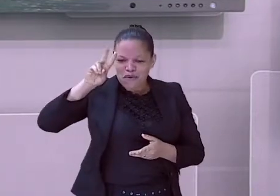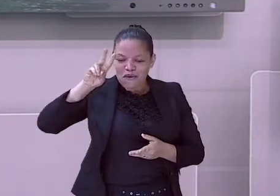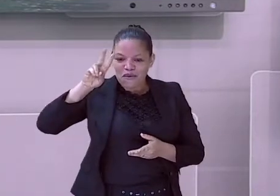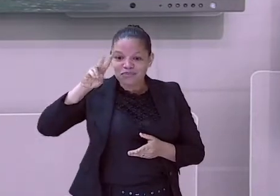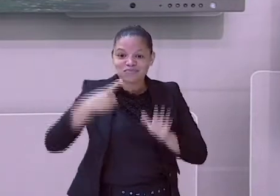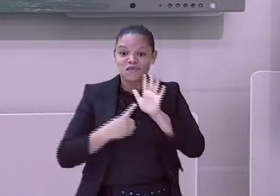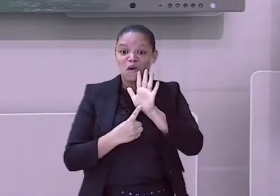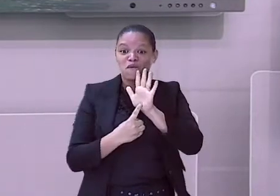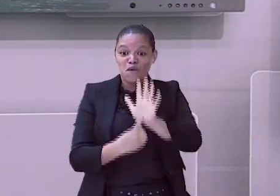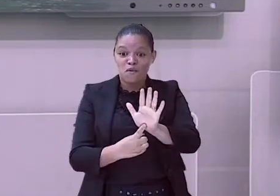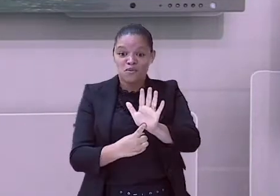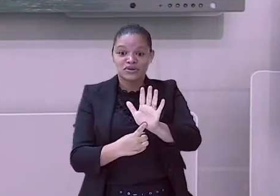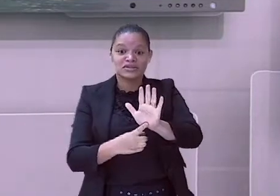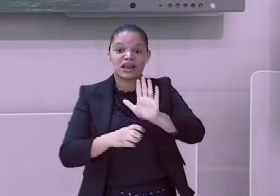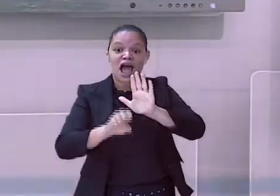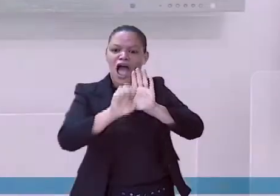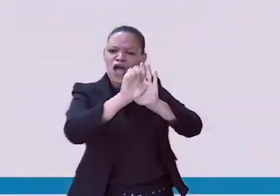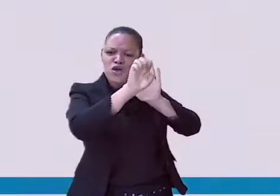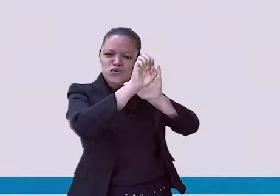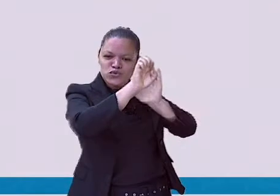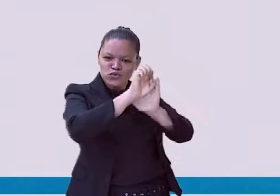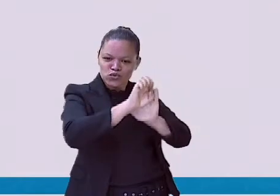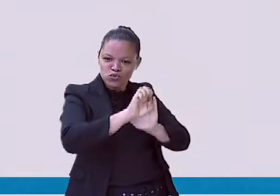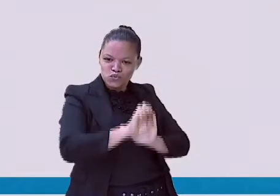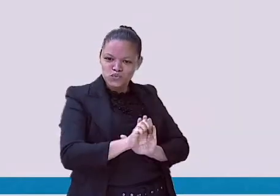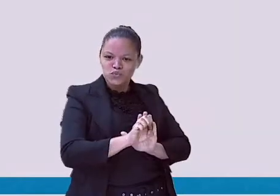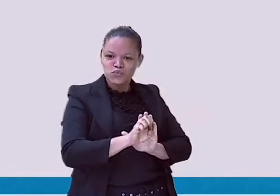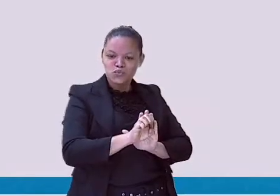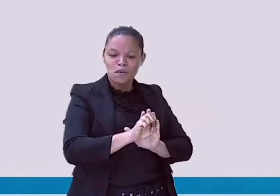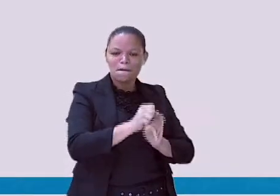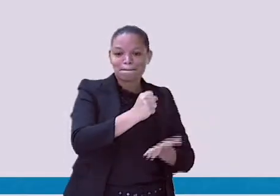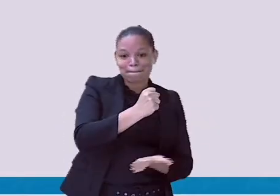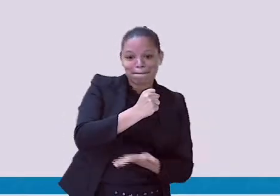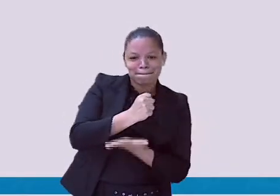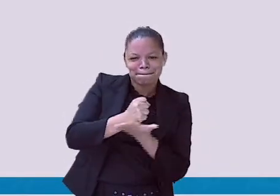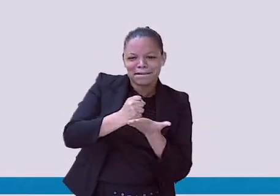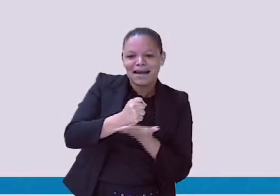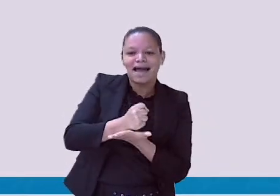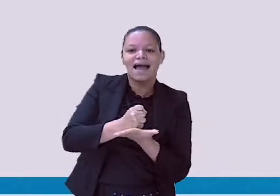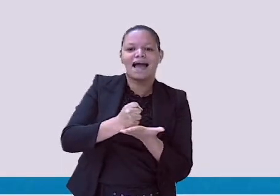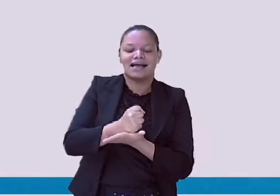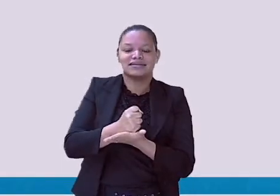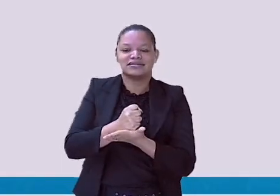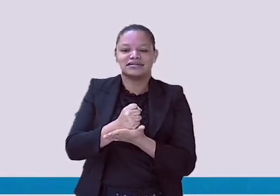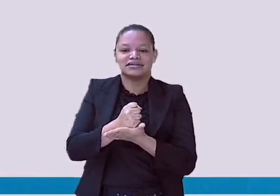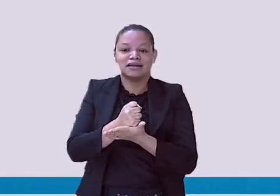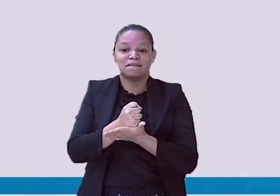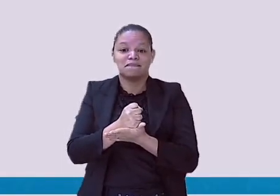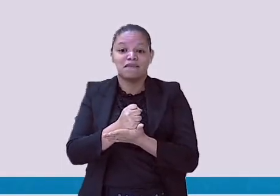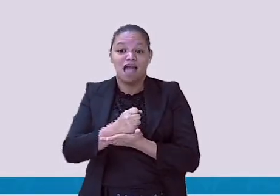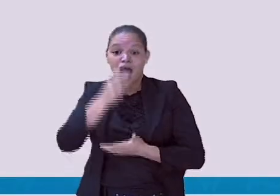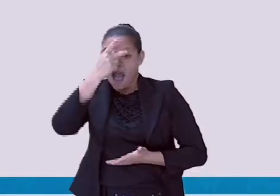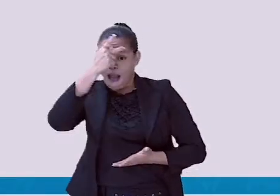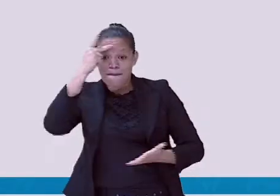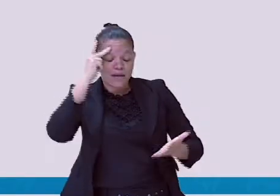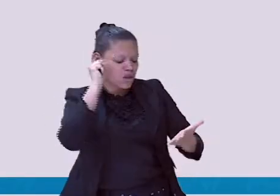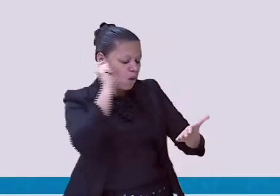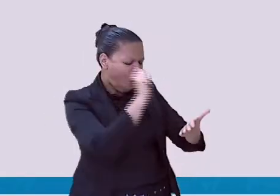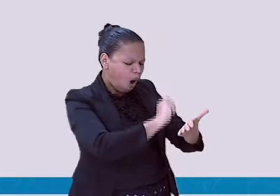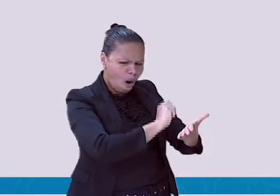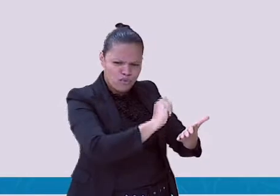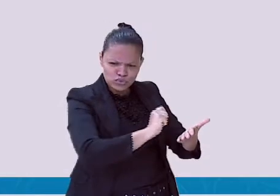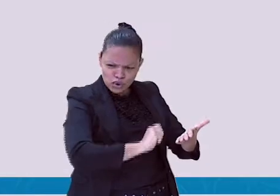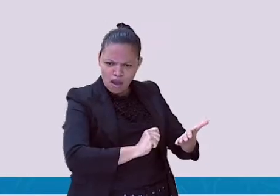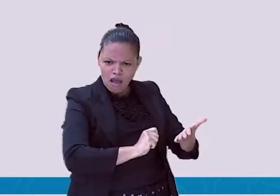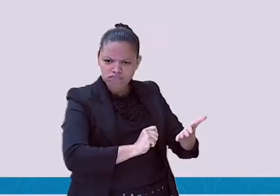a base do texto informativo. O escritor expõe brevemente